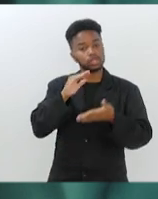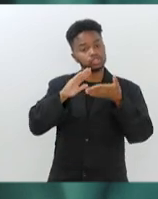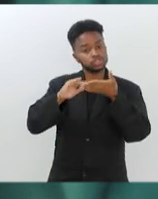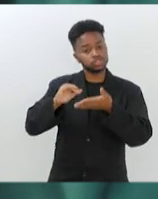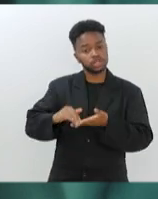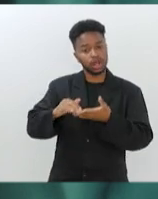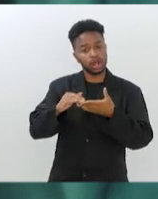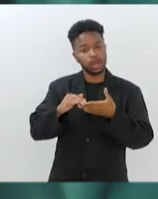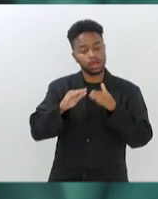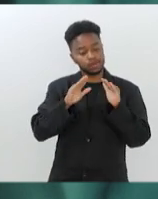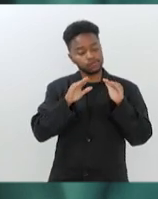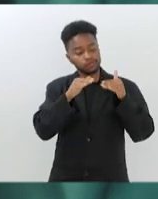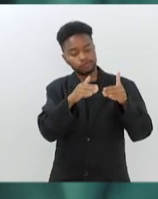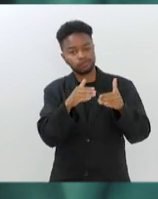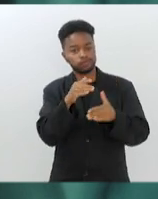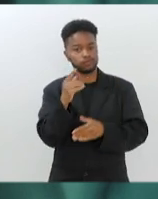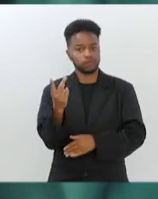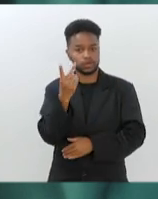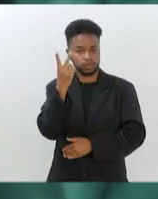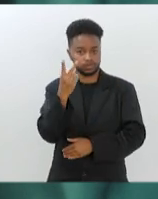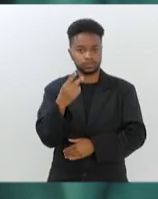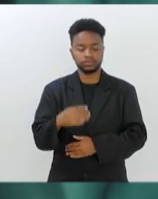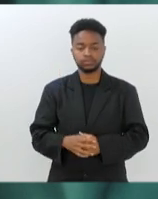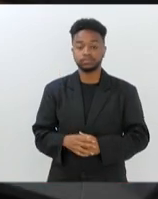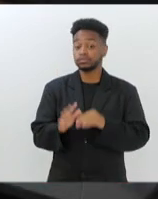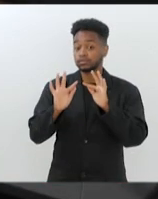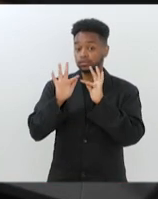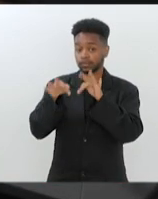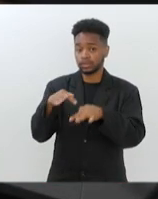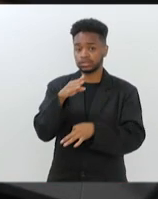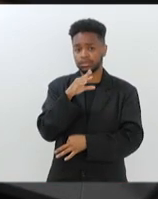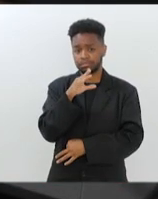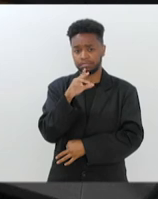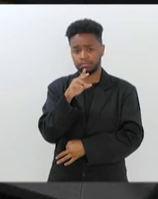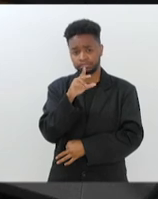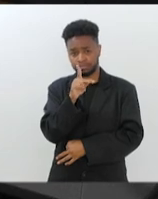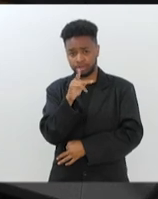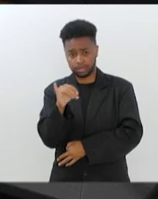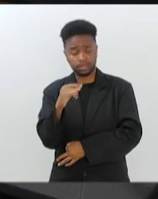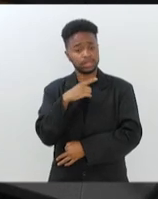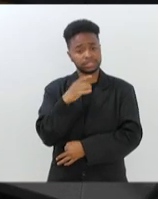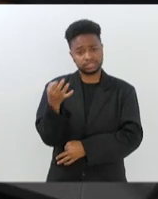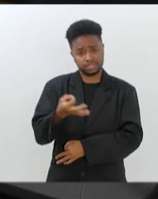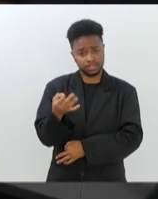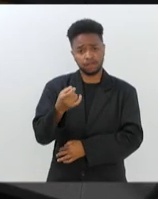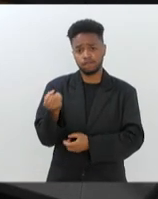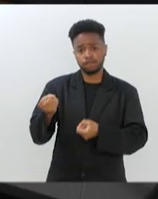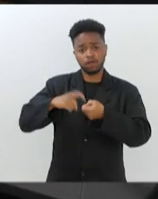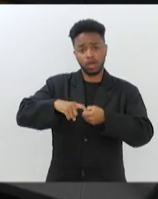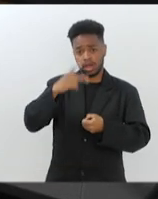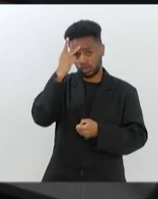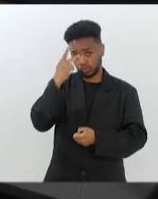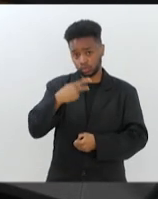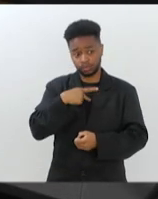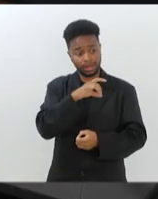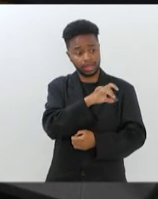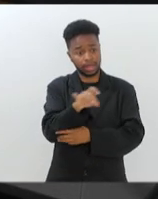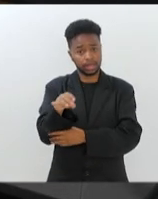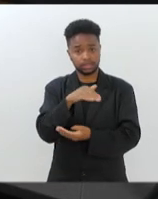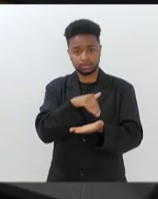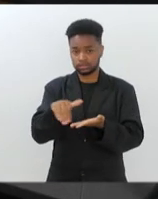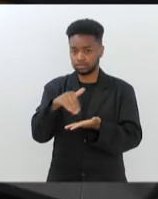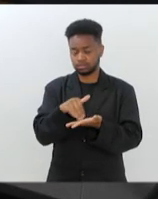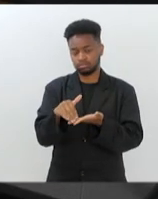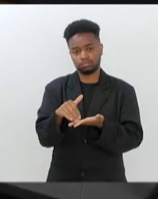valor esse vai ser um exercício que ao final da CPI pode ter certeza que a autonomia vai voltar autonomia que voltaras as secretarias